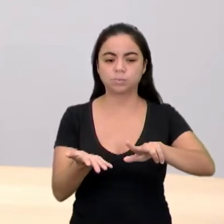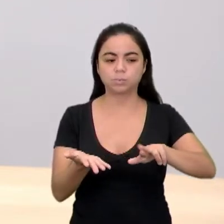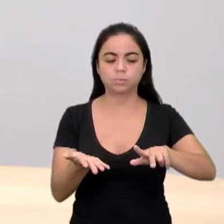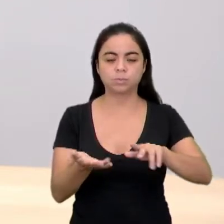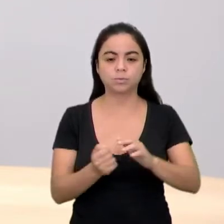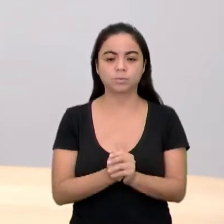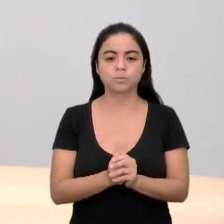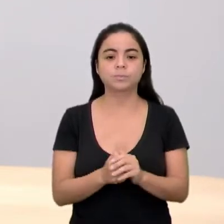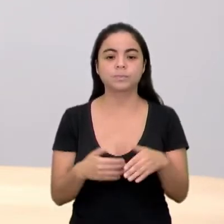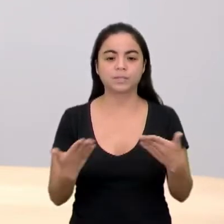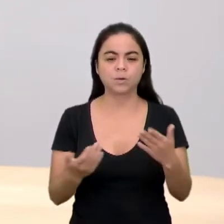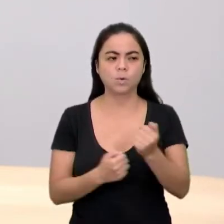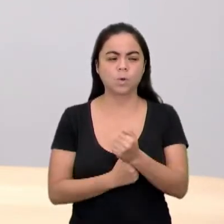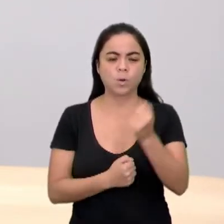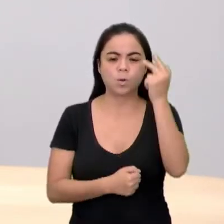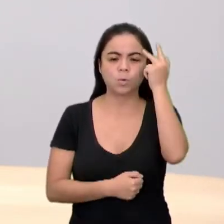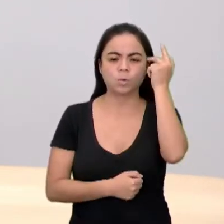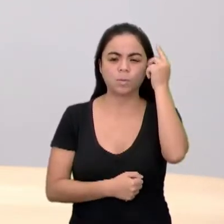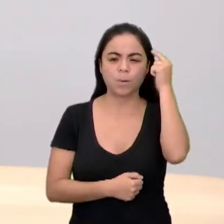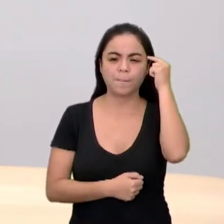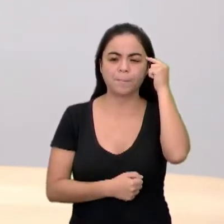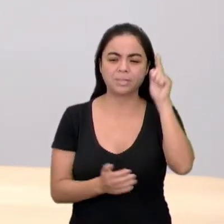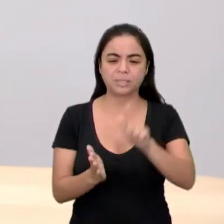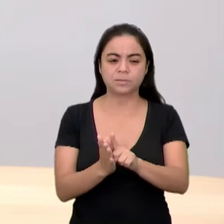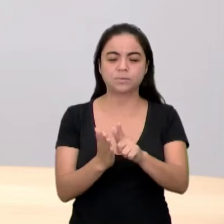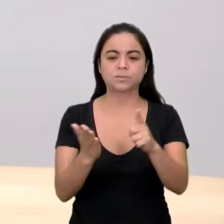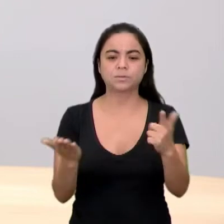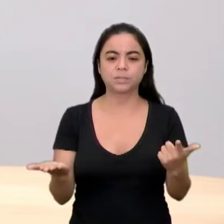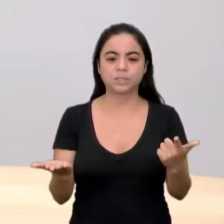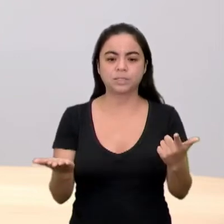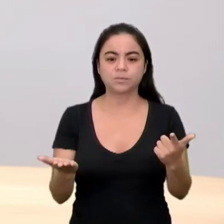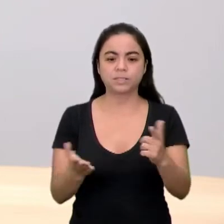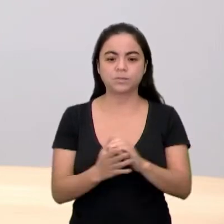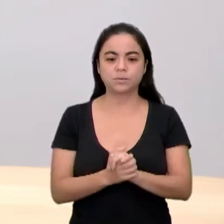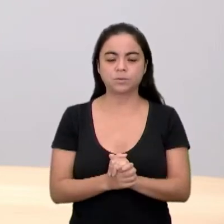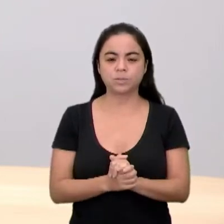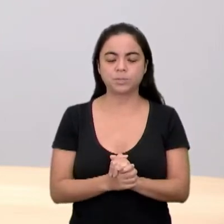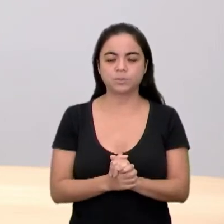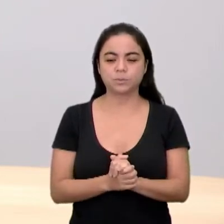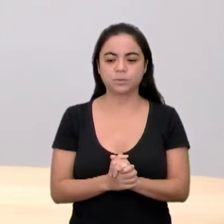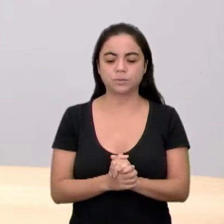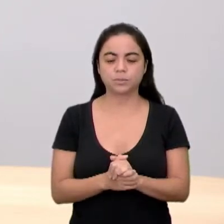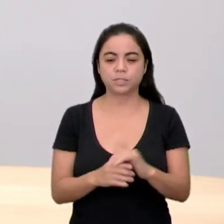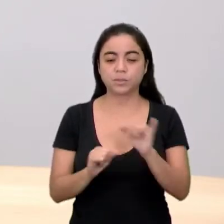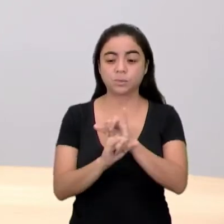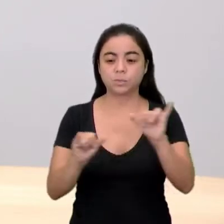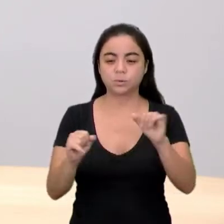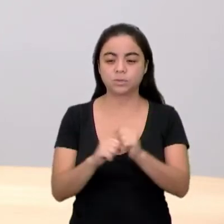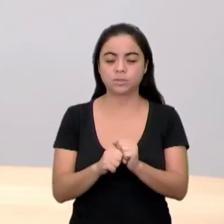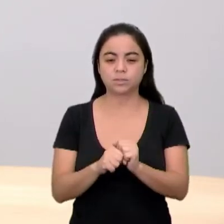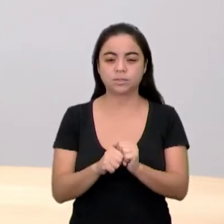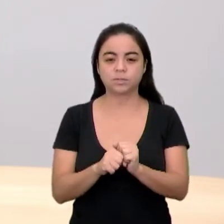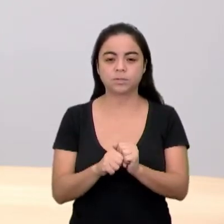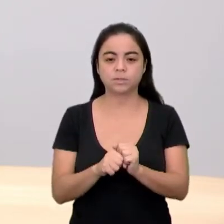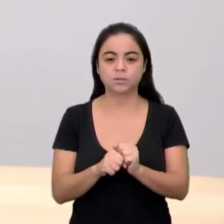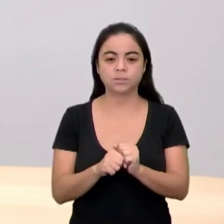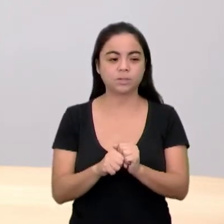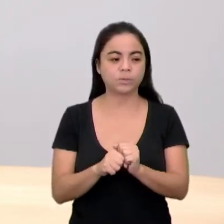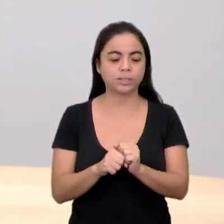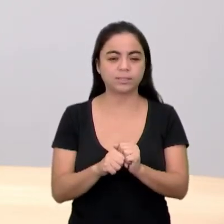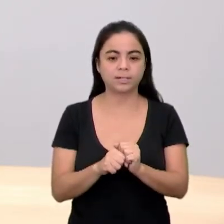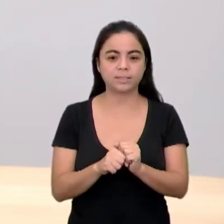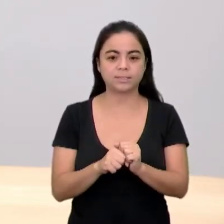é muito normal, quando vai falar de texto jornalístico, as pessoas falarem de reportagem e notícia, né? Que é as primeiras coisas que vem na